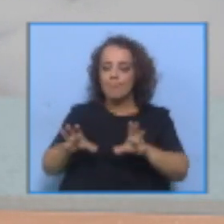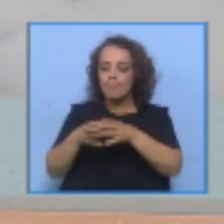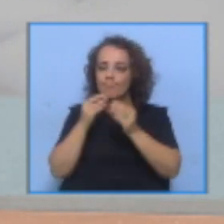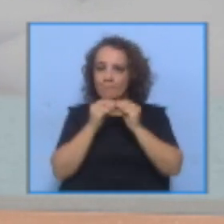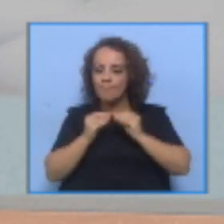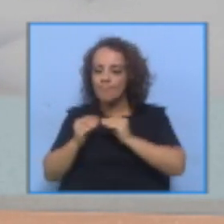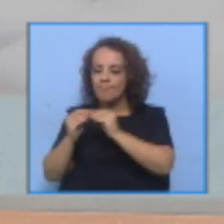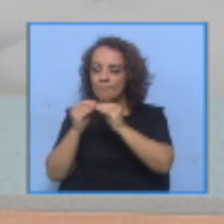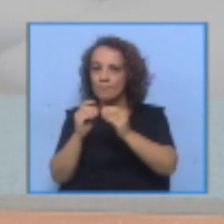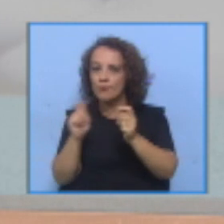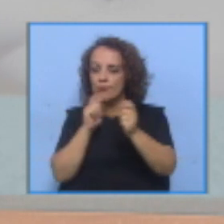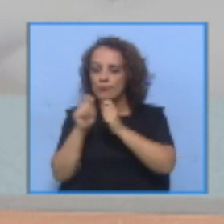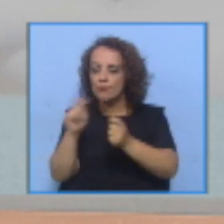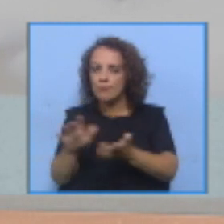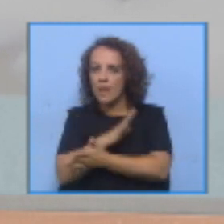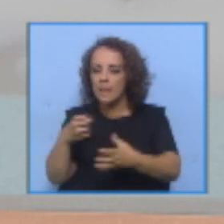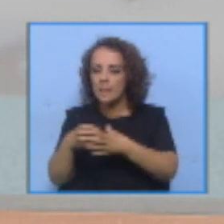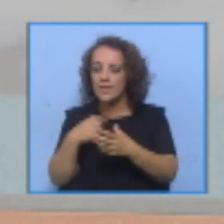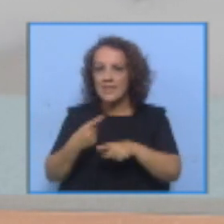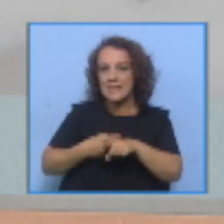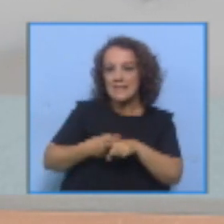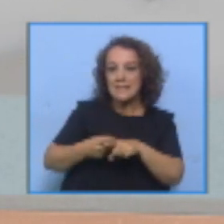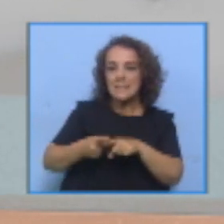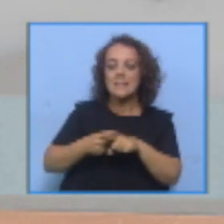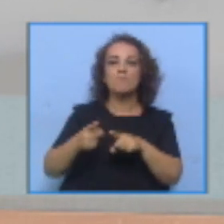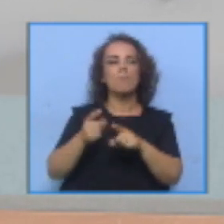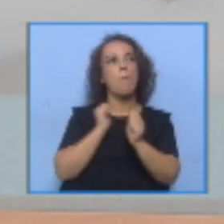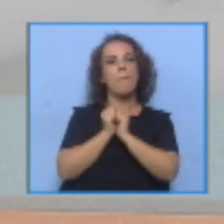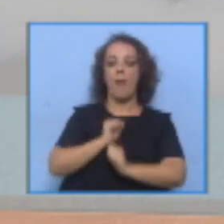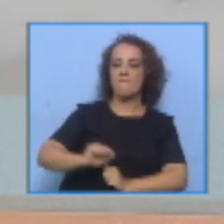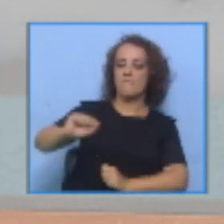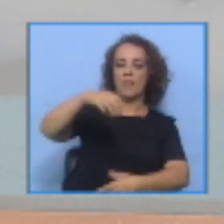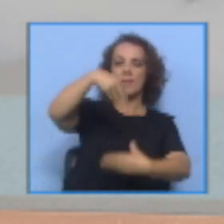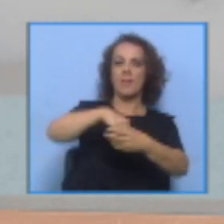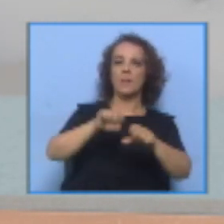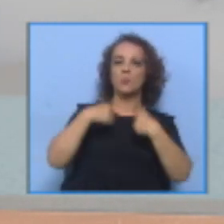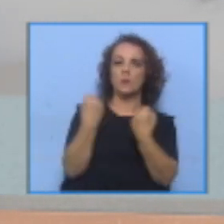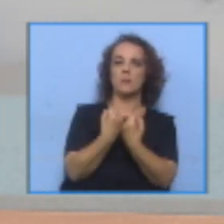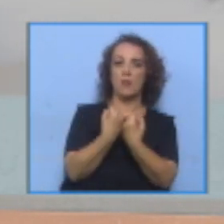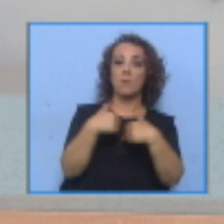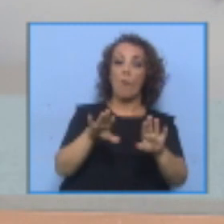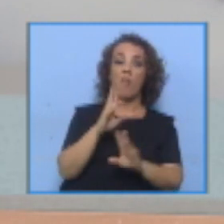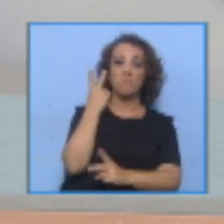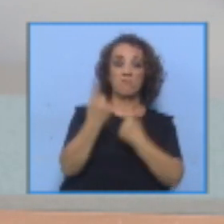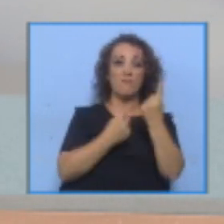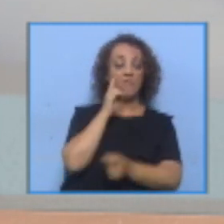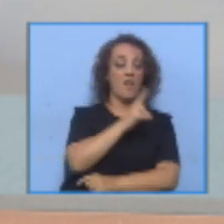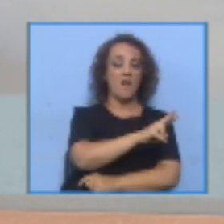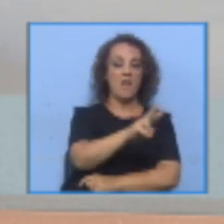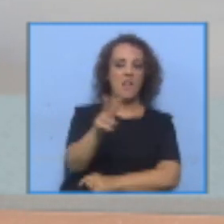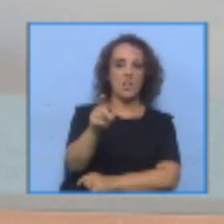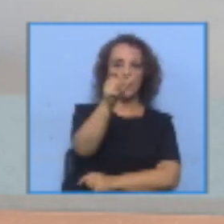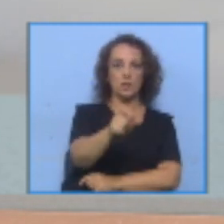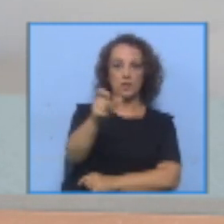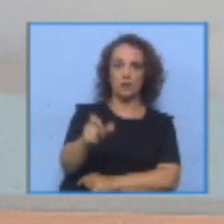e entusiasmava-se muito com o papel dos jornalistas na sociedade, e muitas vezes vemos esse papel